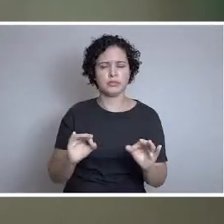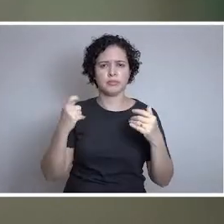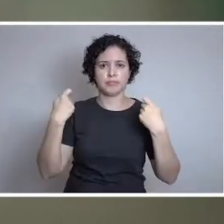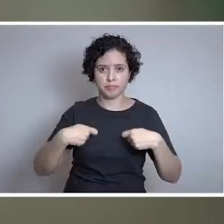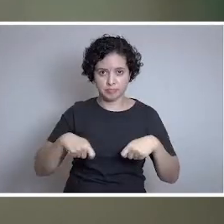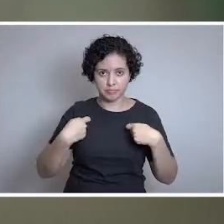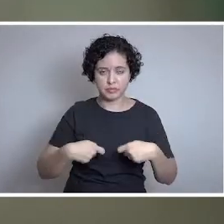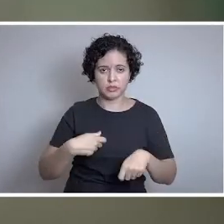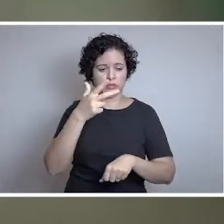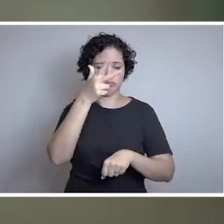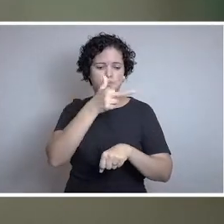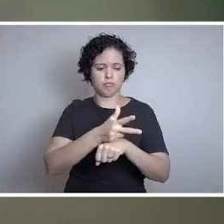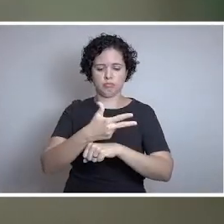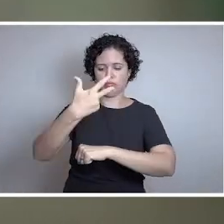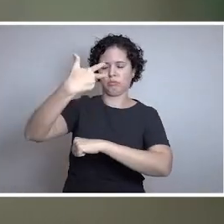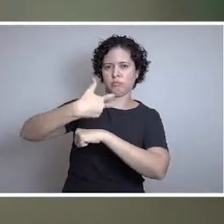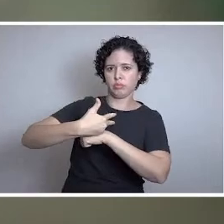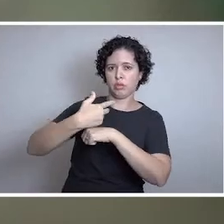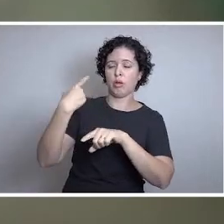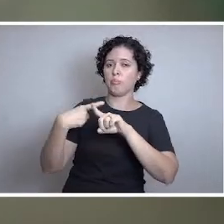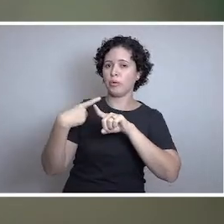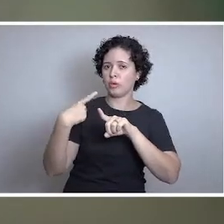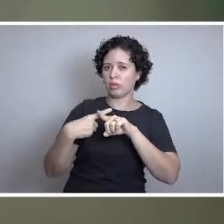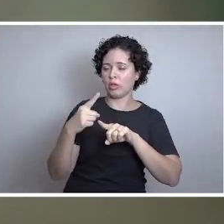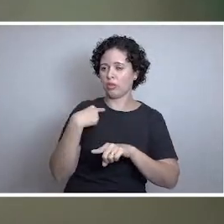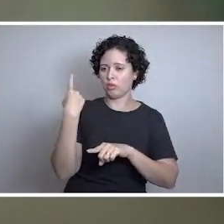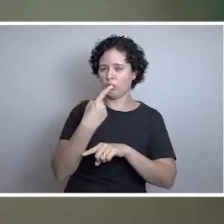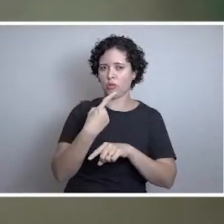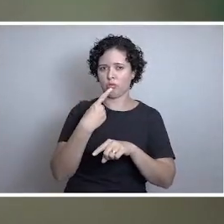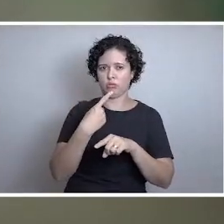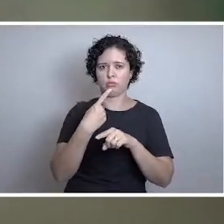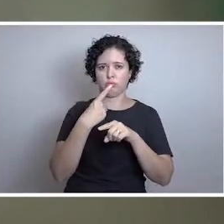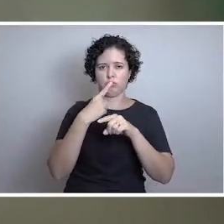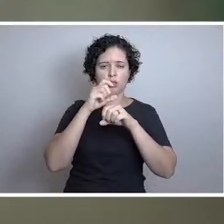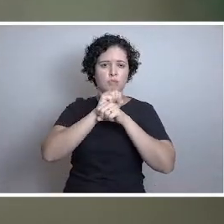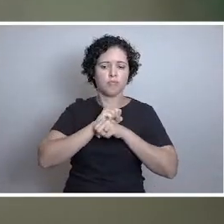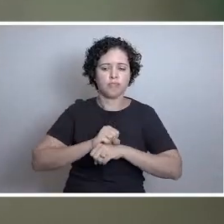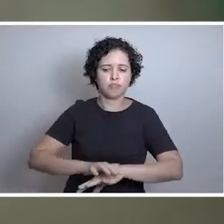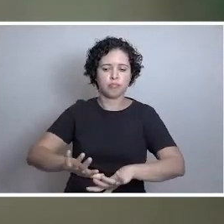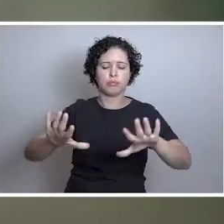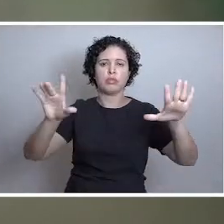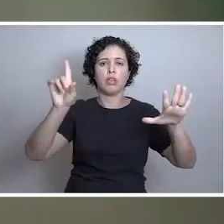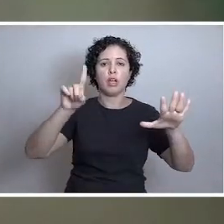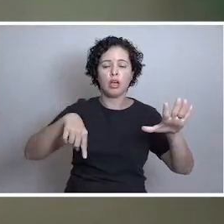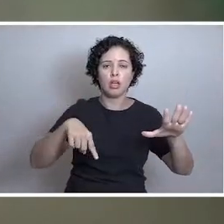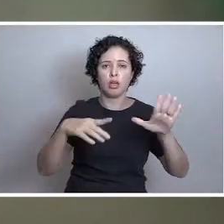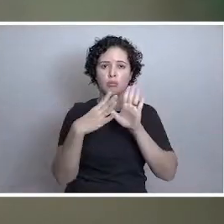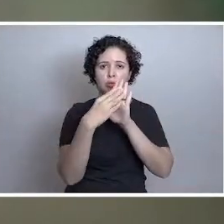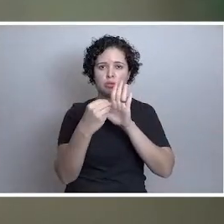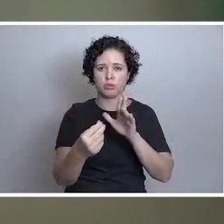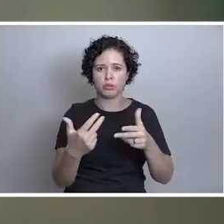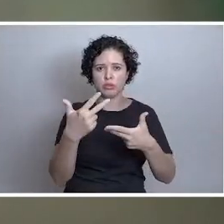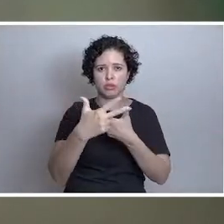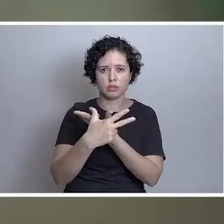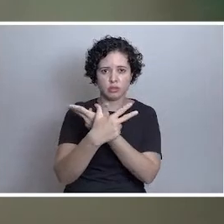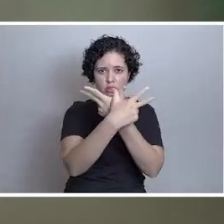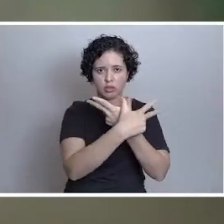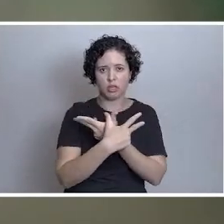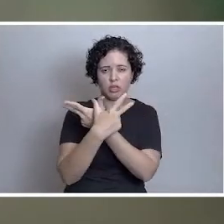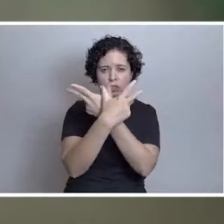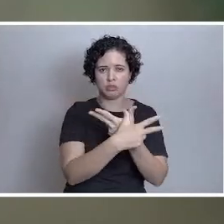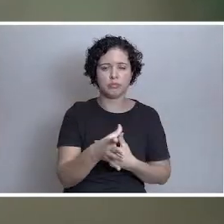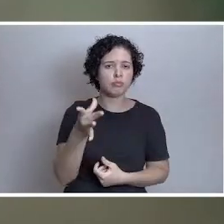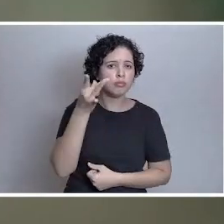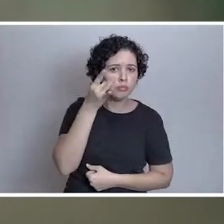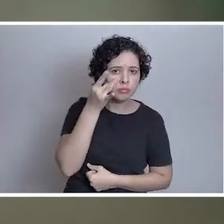nós utilizávamos era via satélite ao vivo e necessitava de fato dessa infraestrutura que